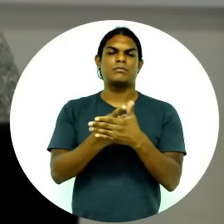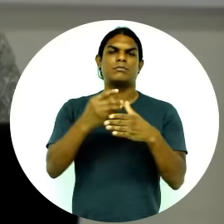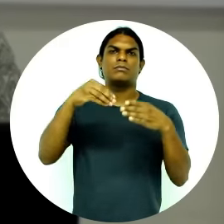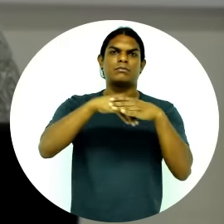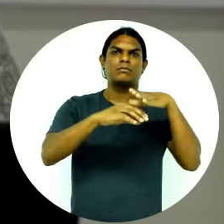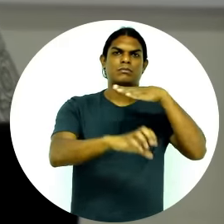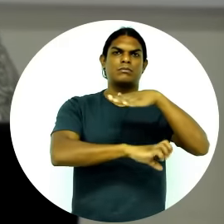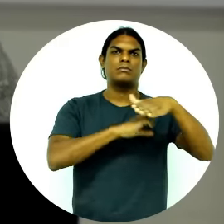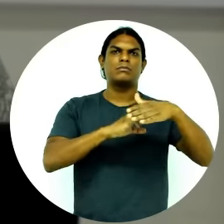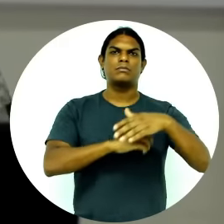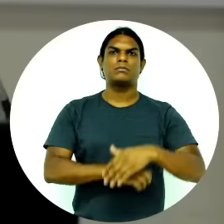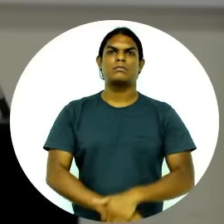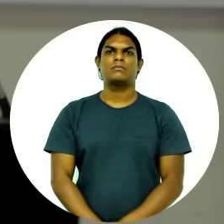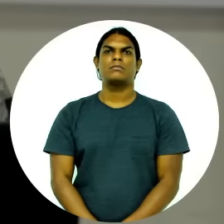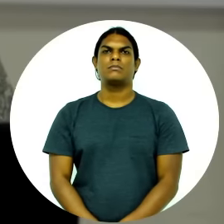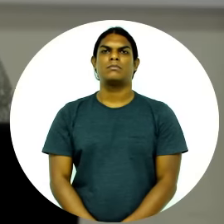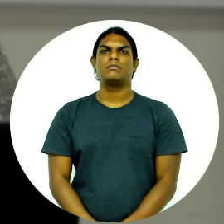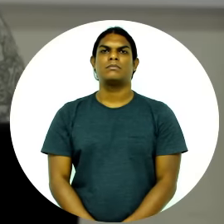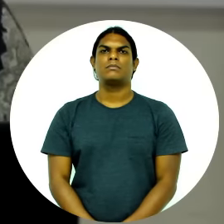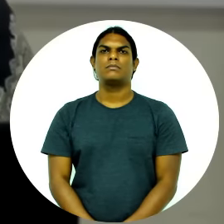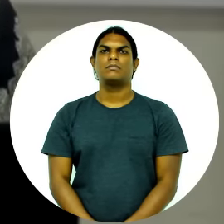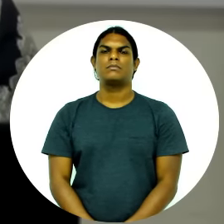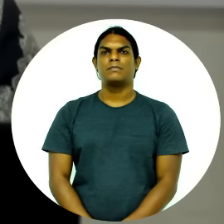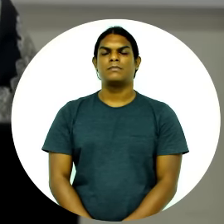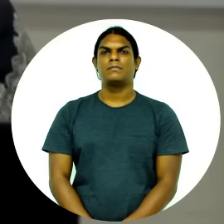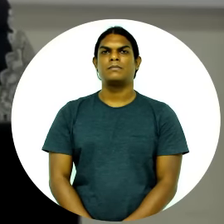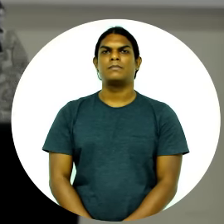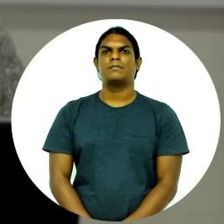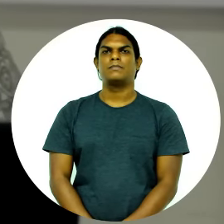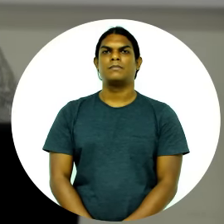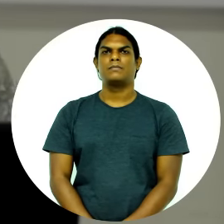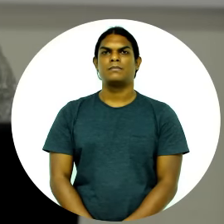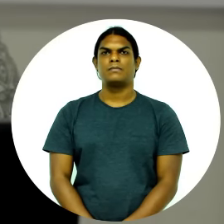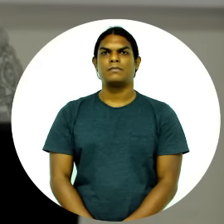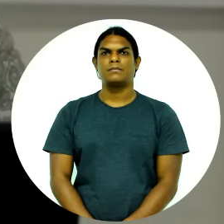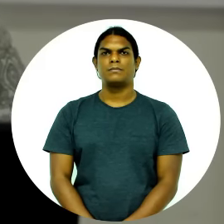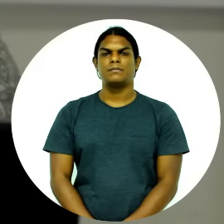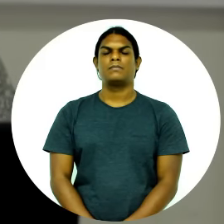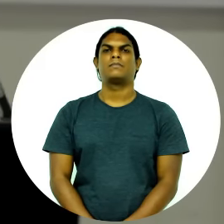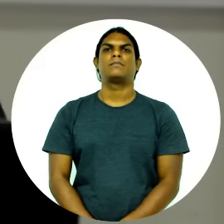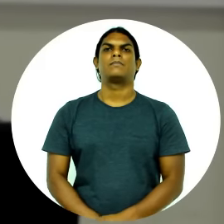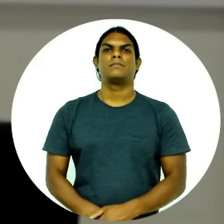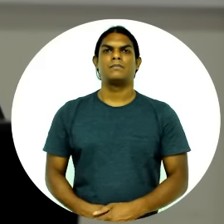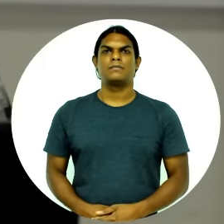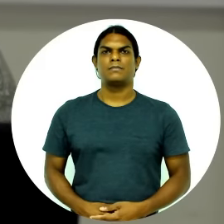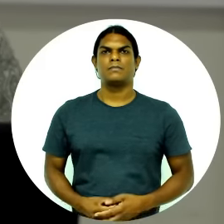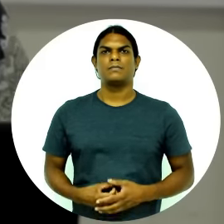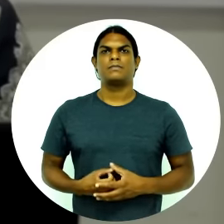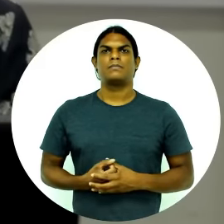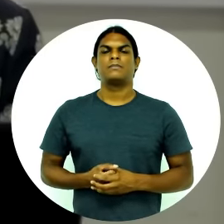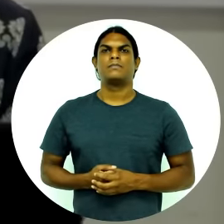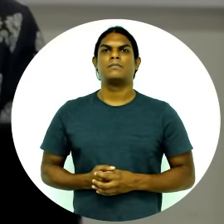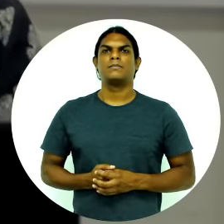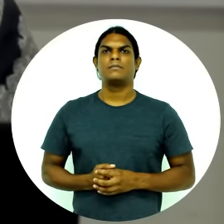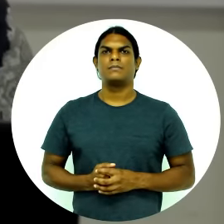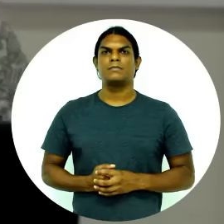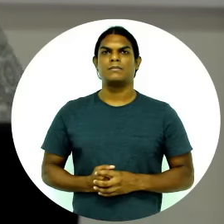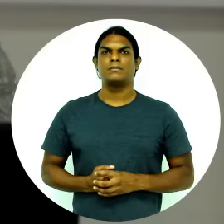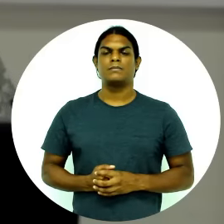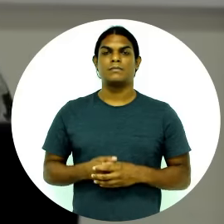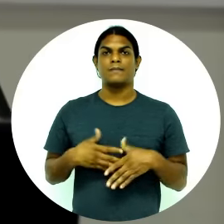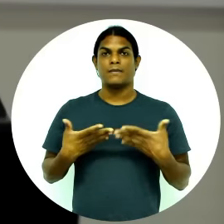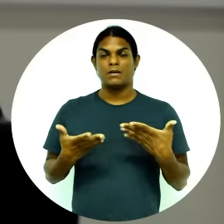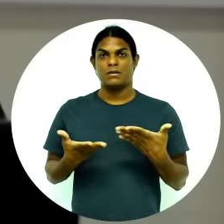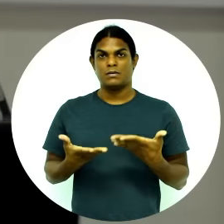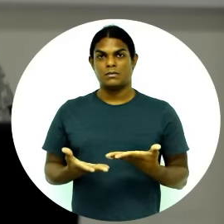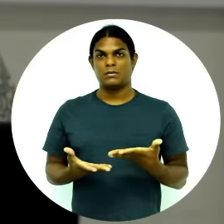funcionários. Então, no exercício da avaliação, ele começa a minimizar